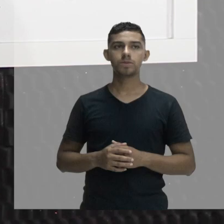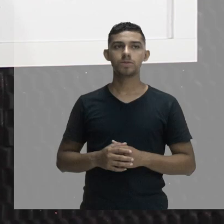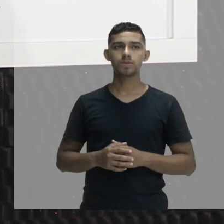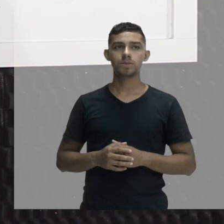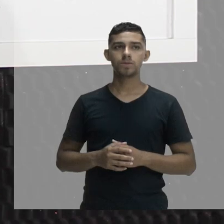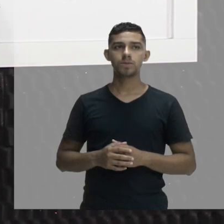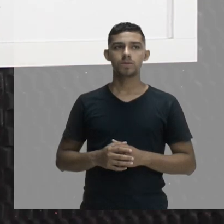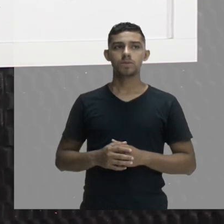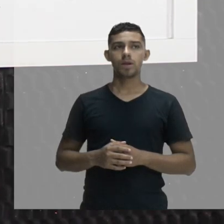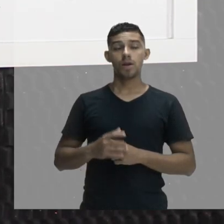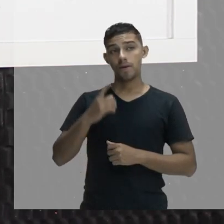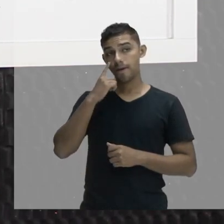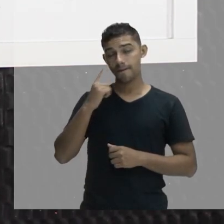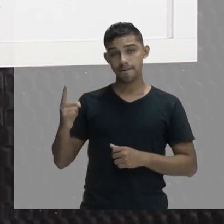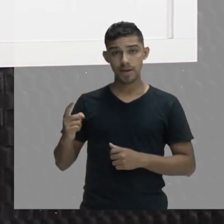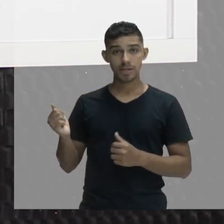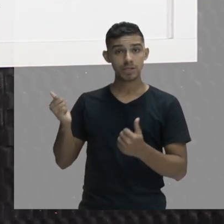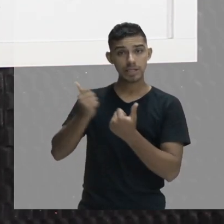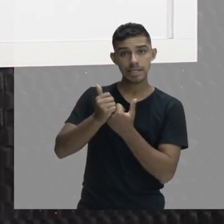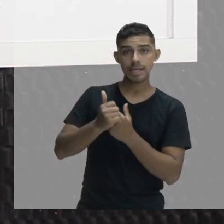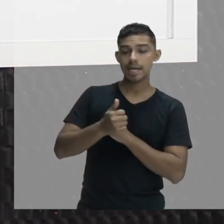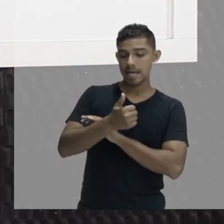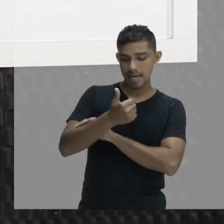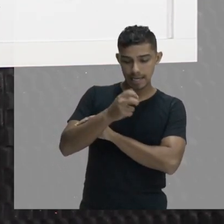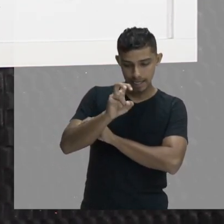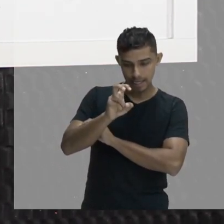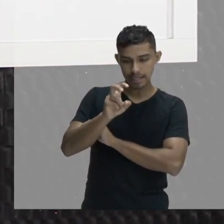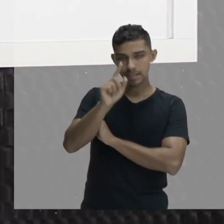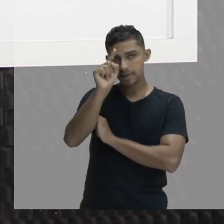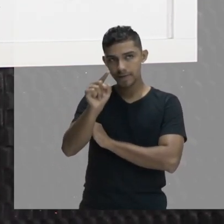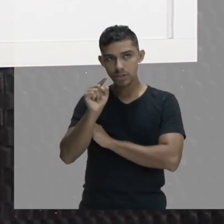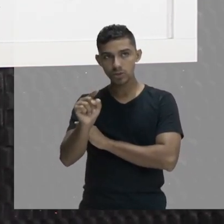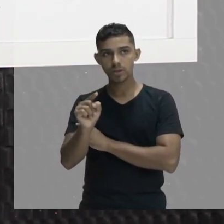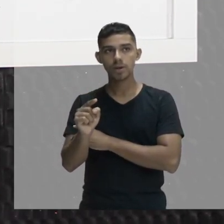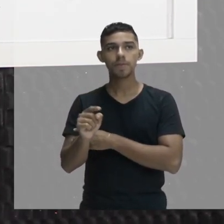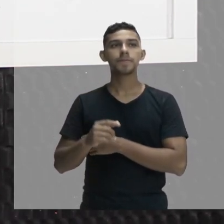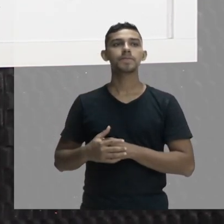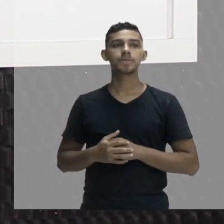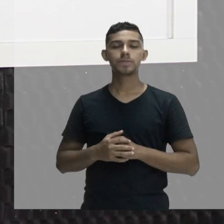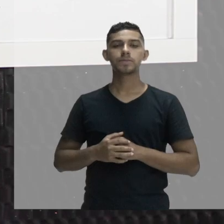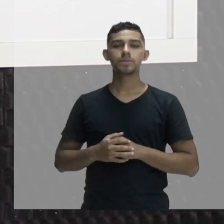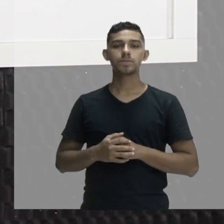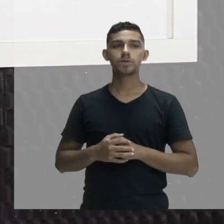fatorial. Eu subtraio aqui o 15 menos 5 dá 10.